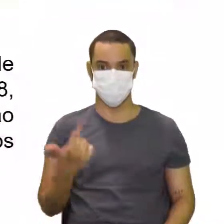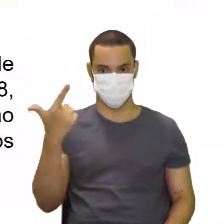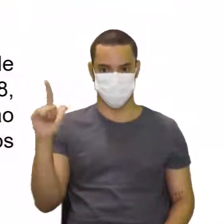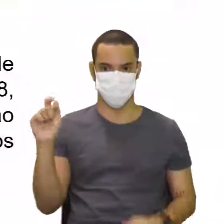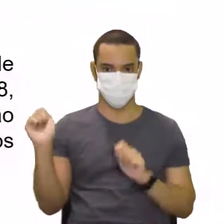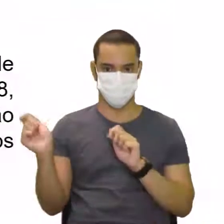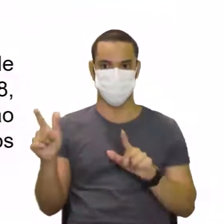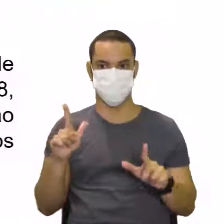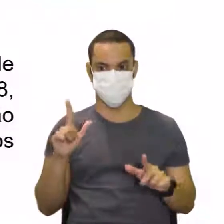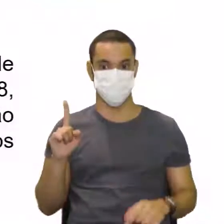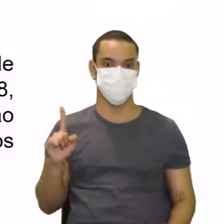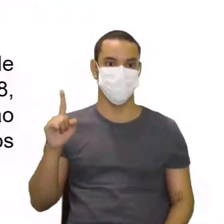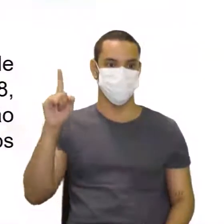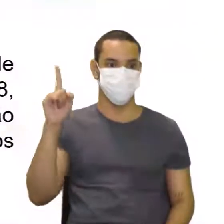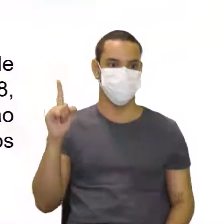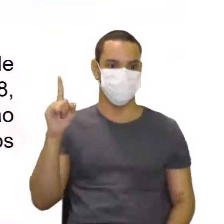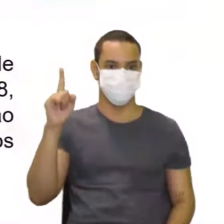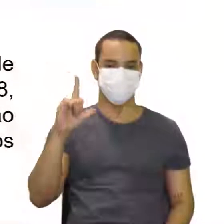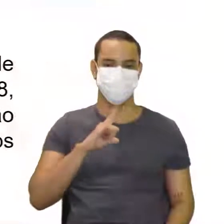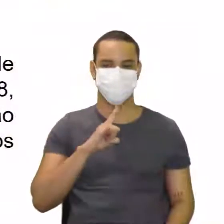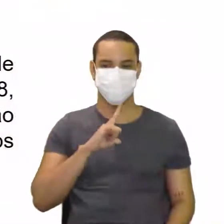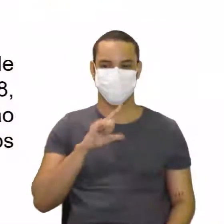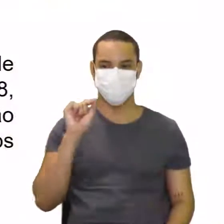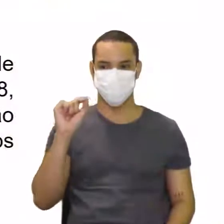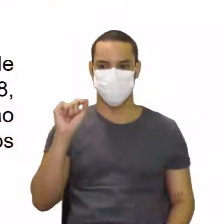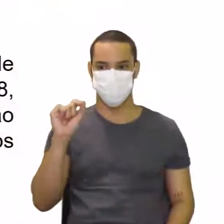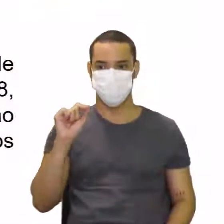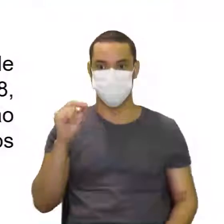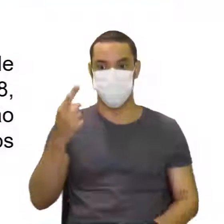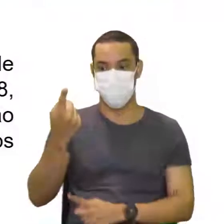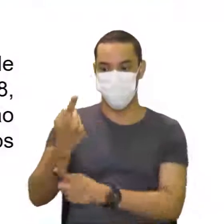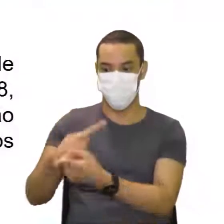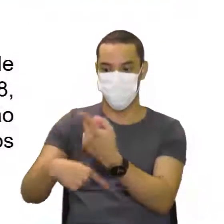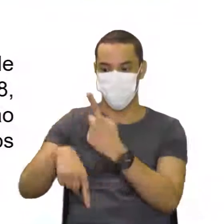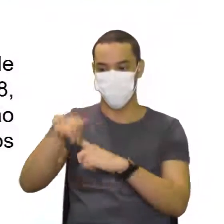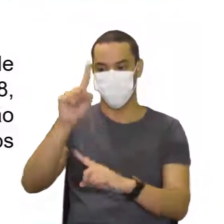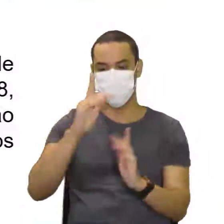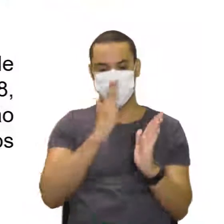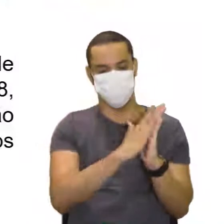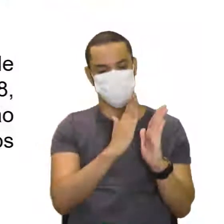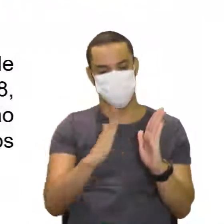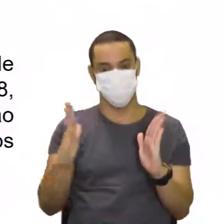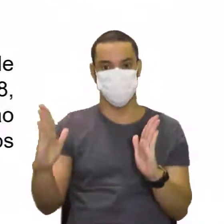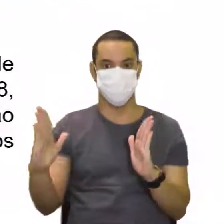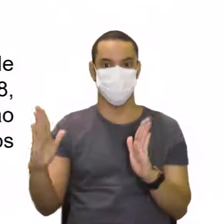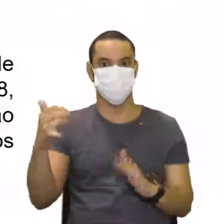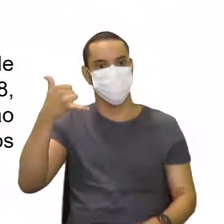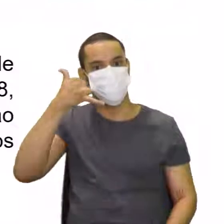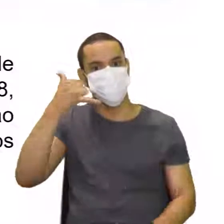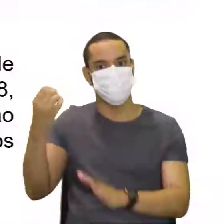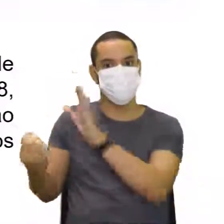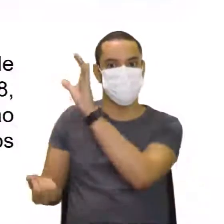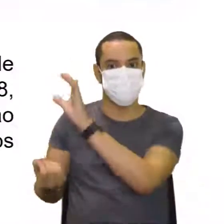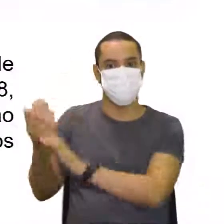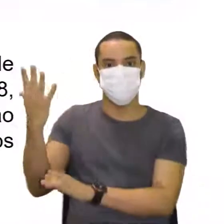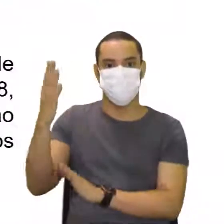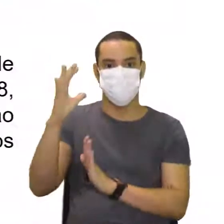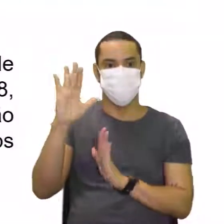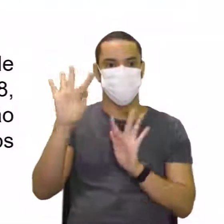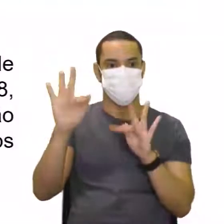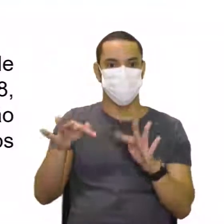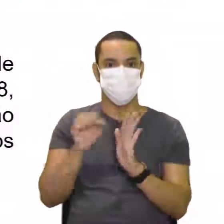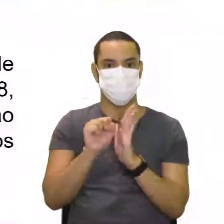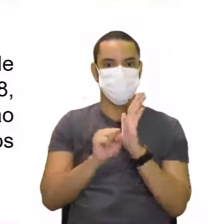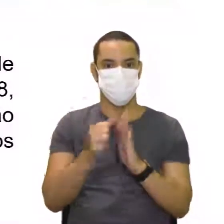slide, a gente tem aí a evolução do telefone desde a sua criação lá no final do século